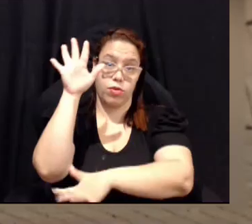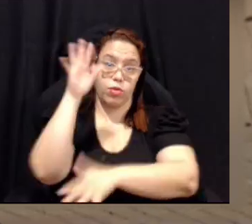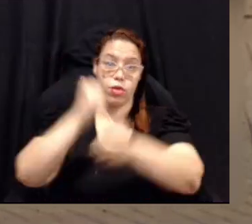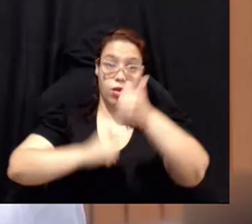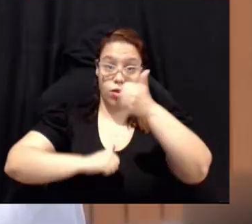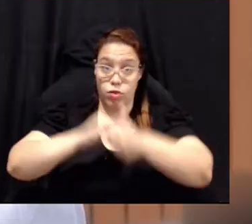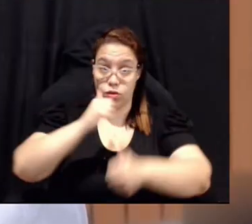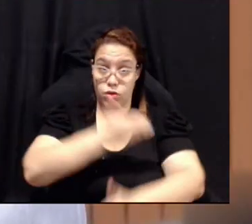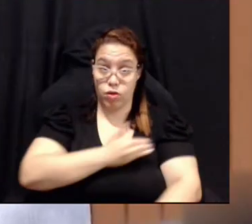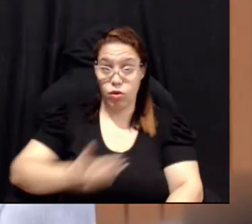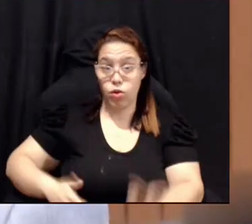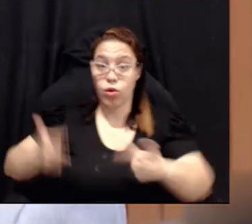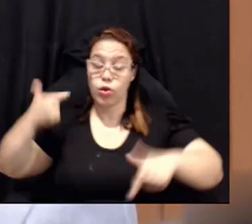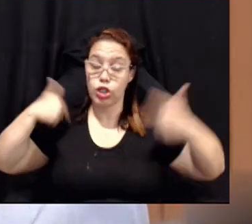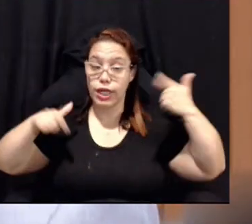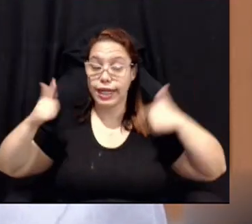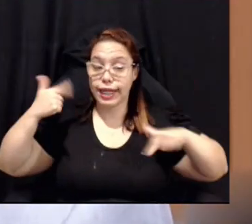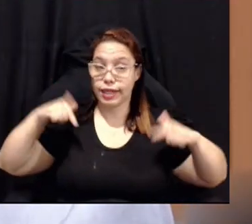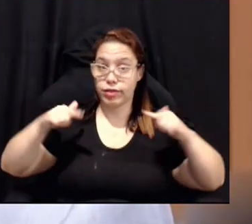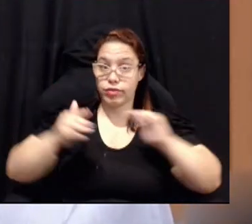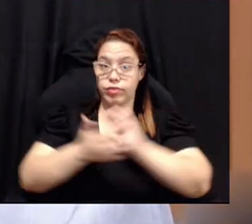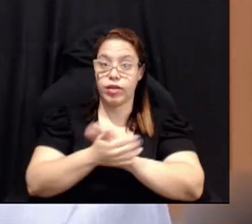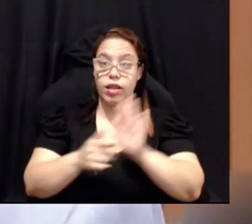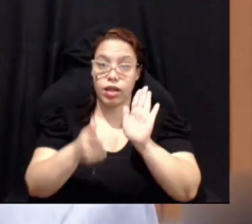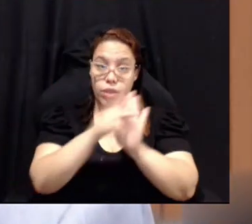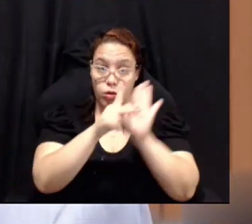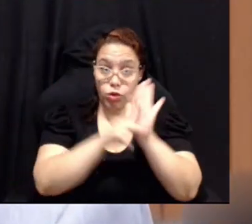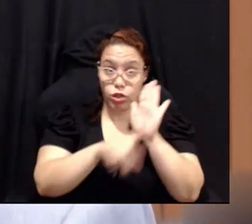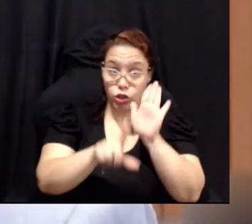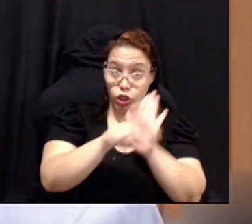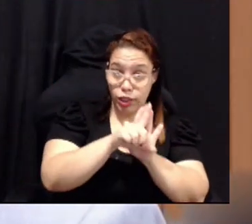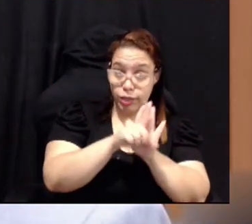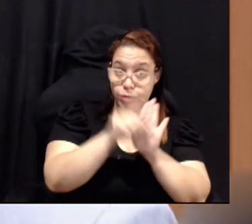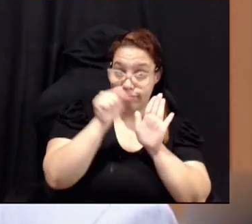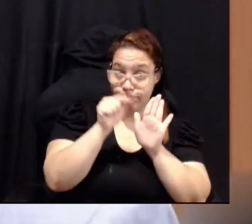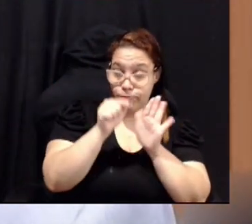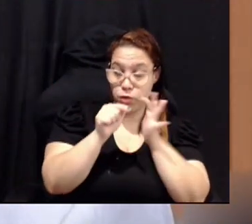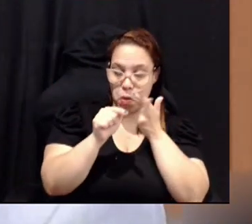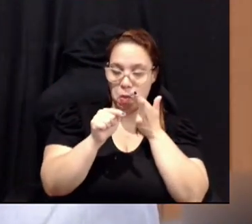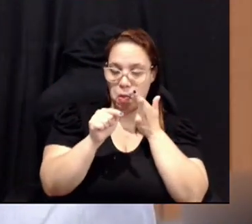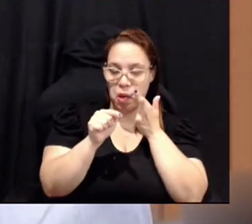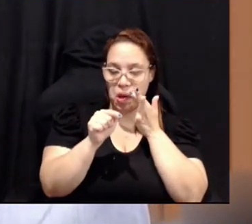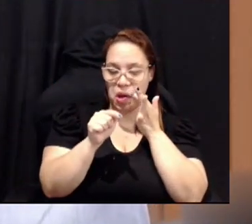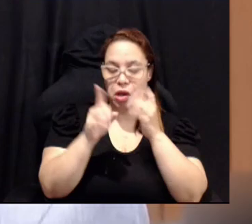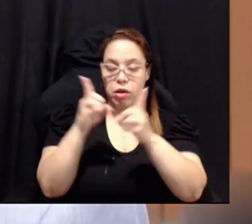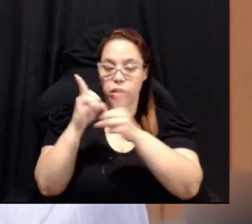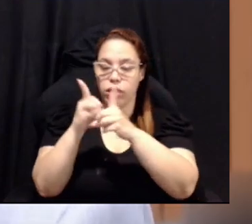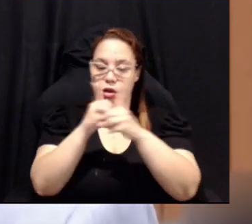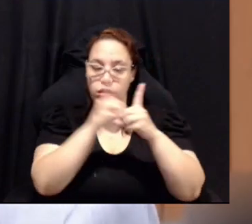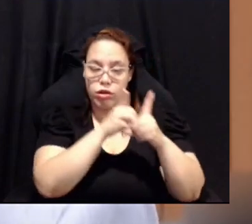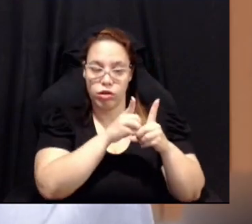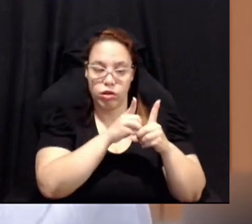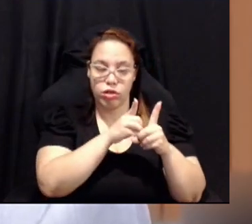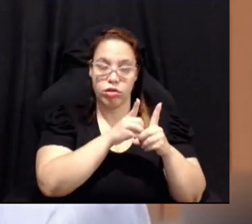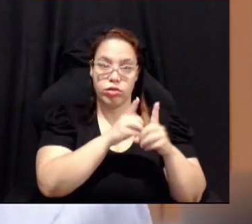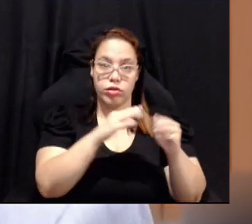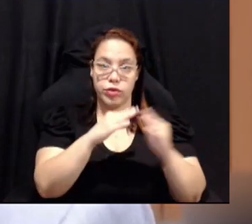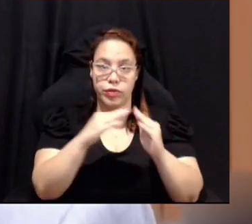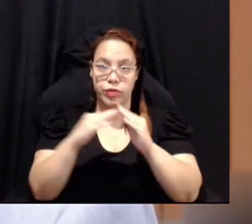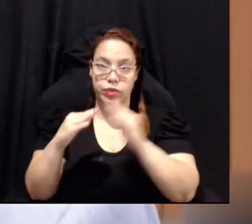lazer do município. Esse projeto de lei, ele vem para atender muitos moradores, muitos